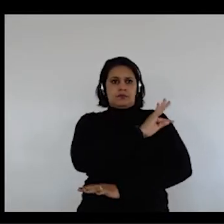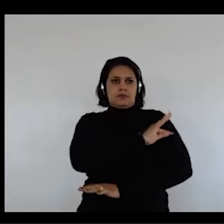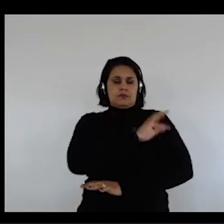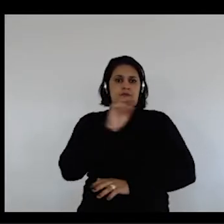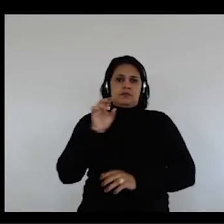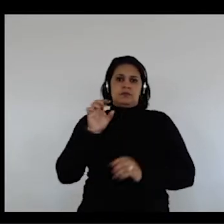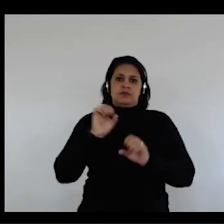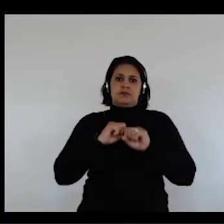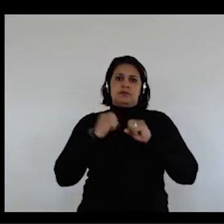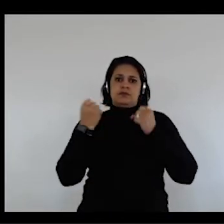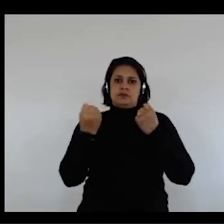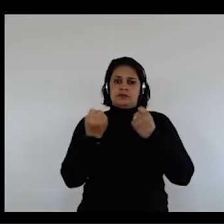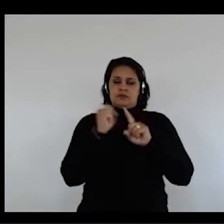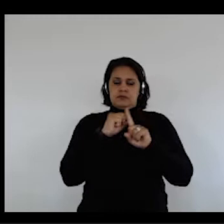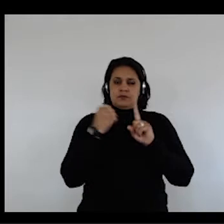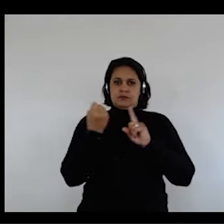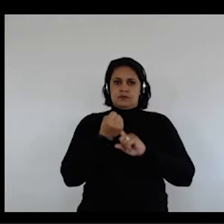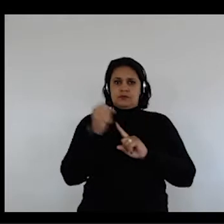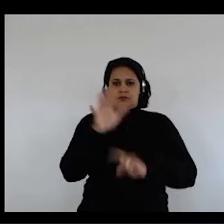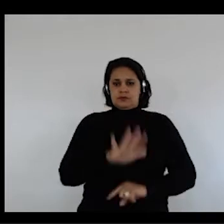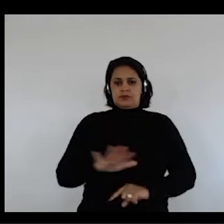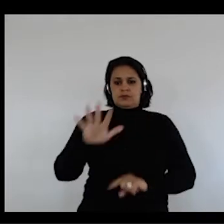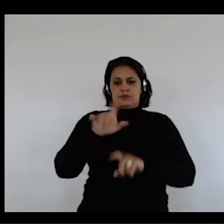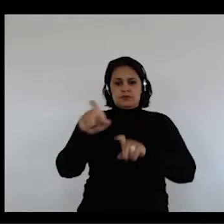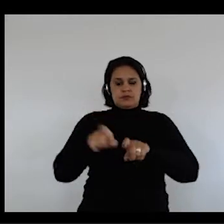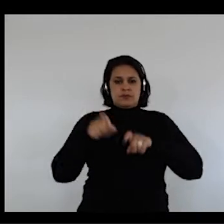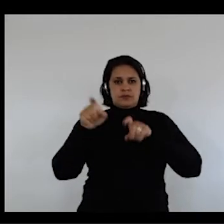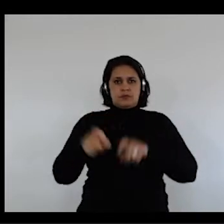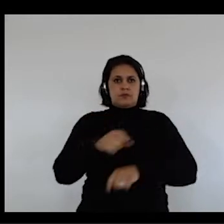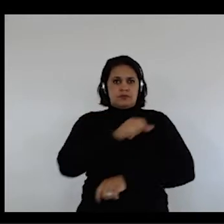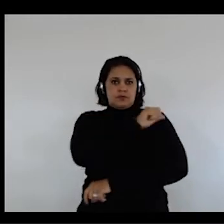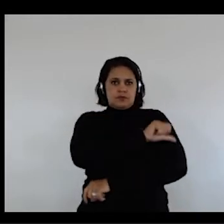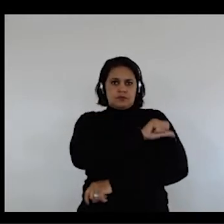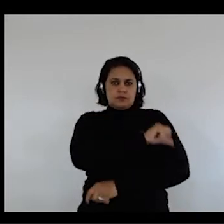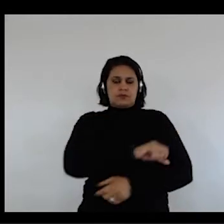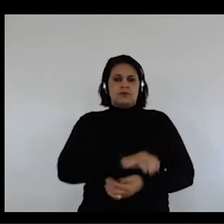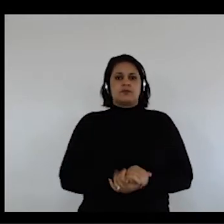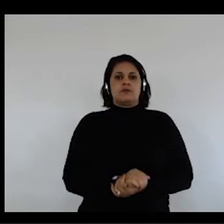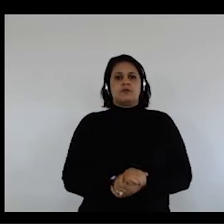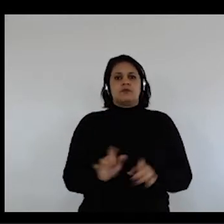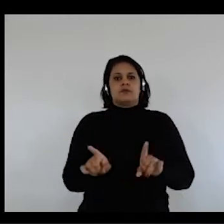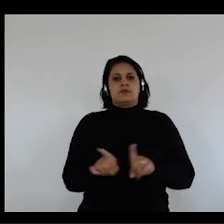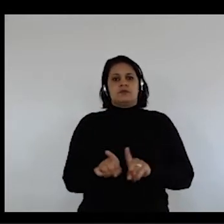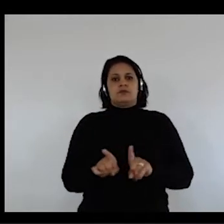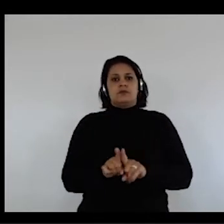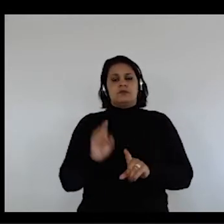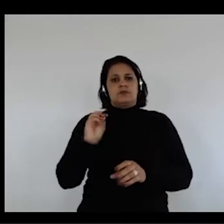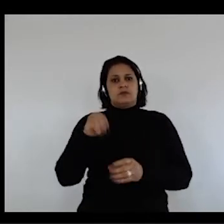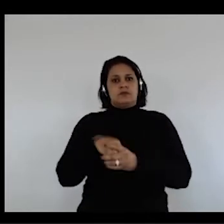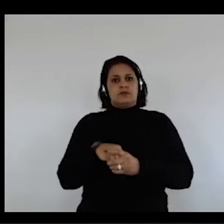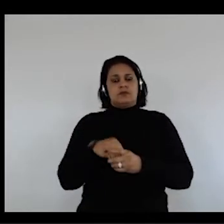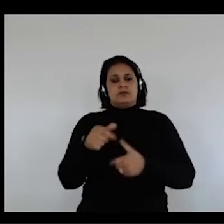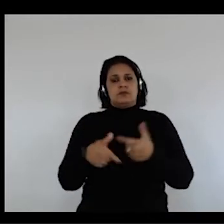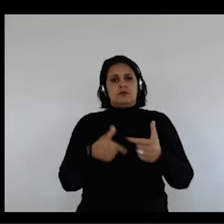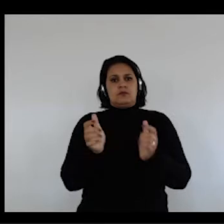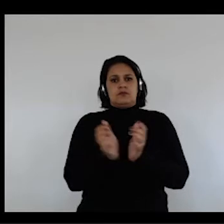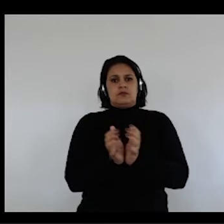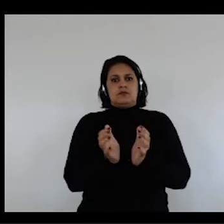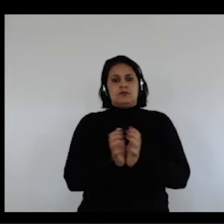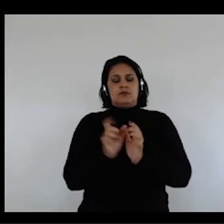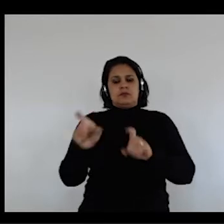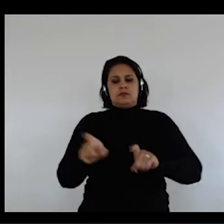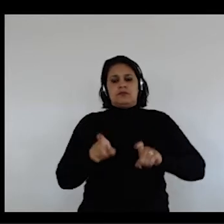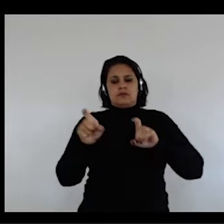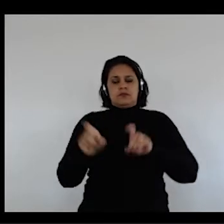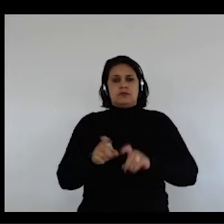Nacional da Agricultura no Rio de Janeiro, associada à União Mundial de Agraristas Universitários na Itália